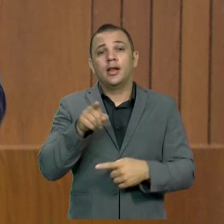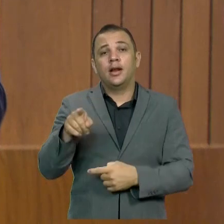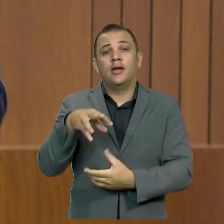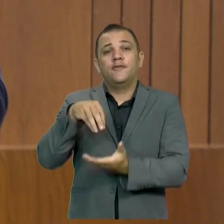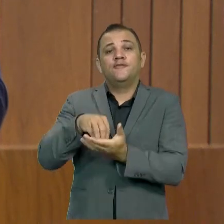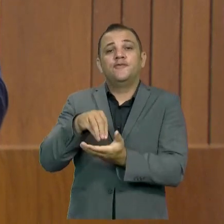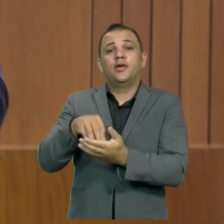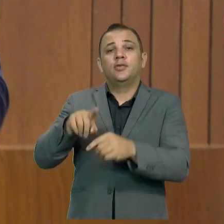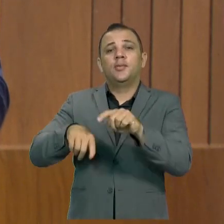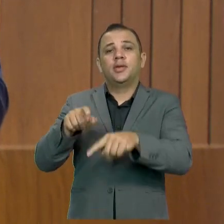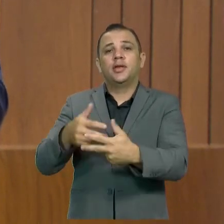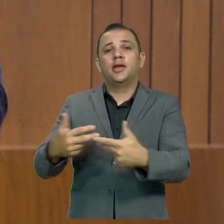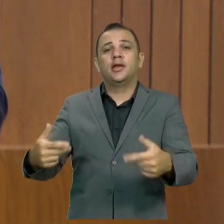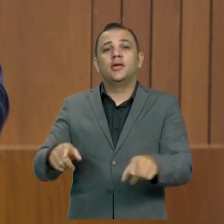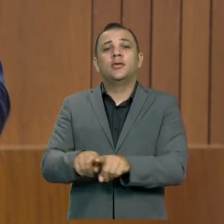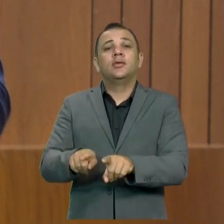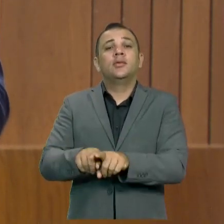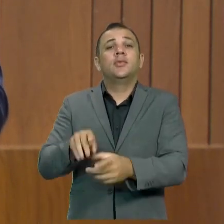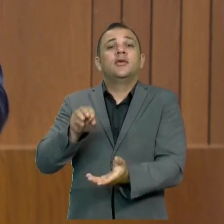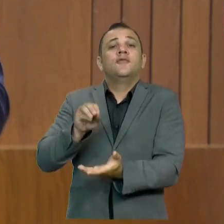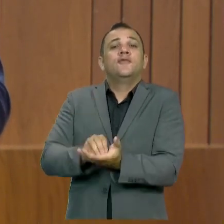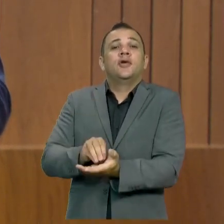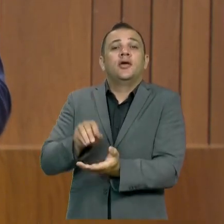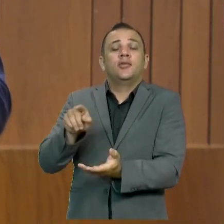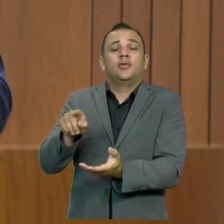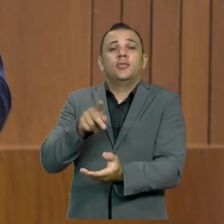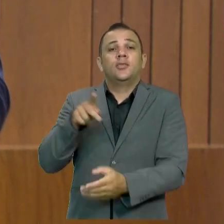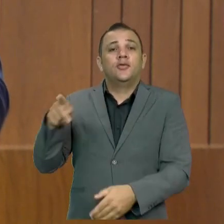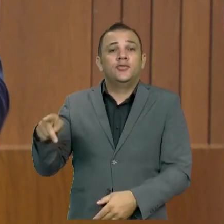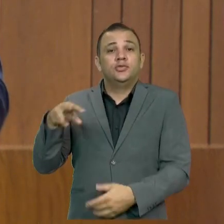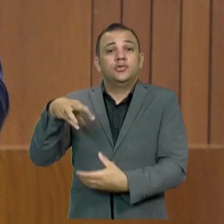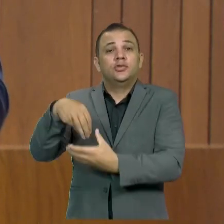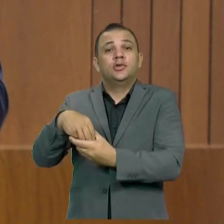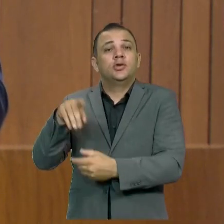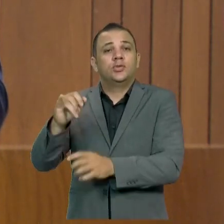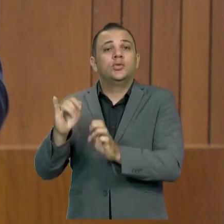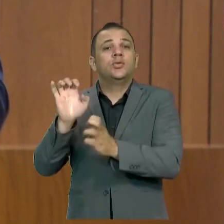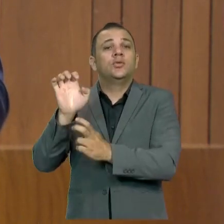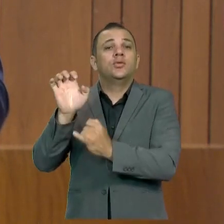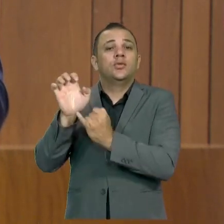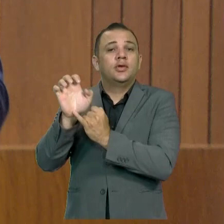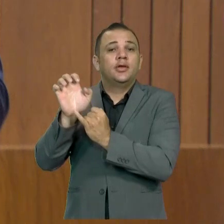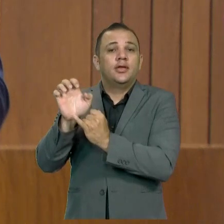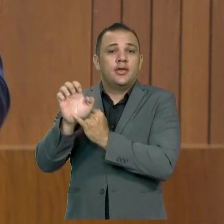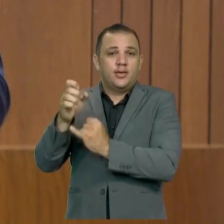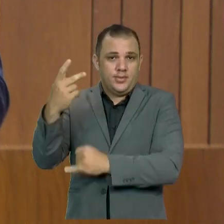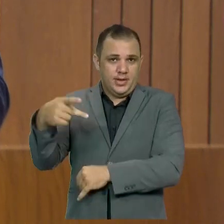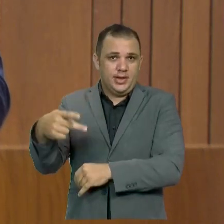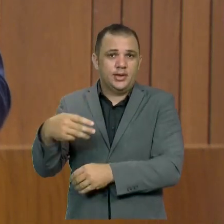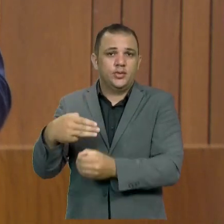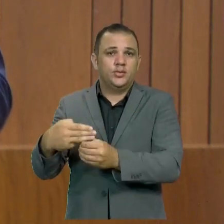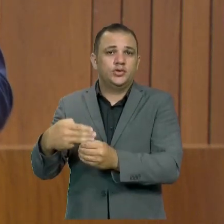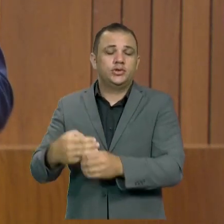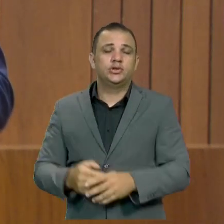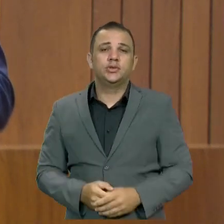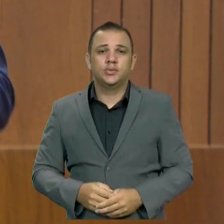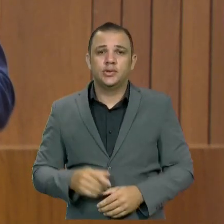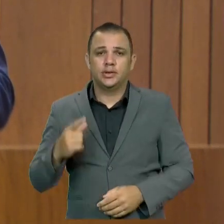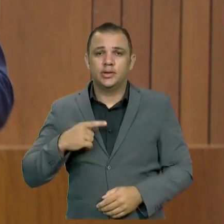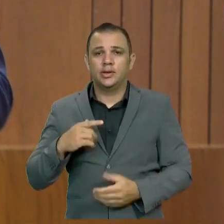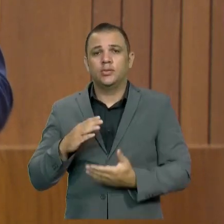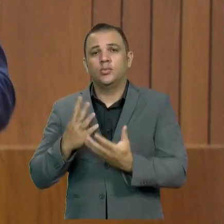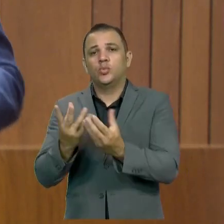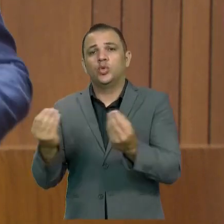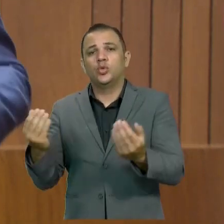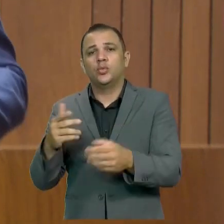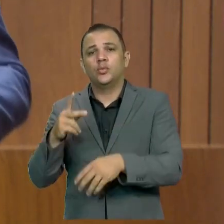professor no IEMA Pleno de Tutóia. Então, recebemos várias reclamações com relação a professores do curso